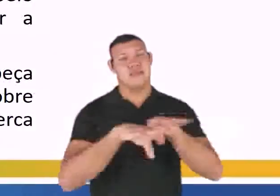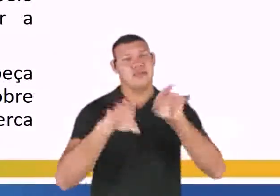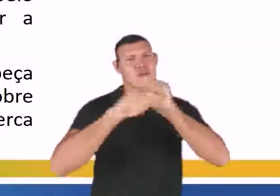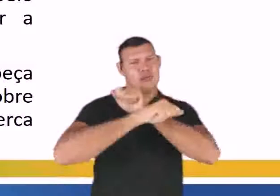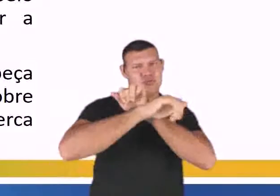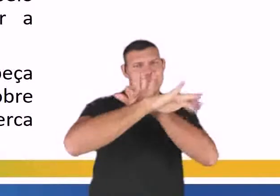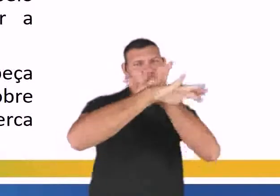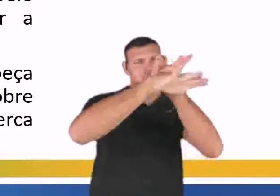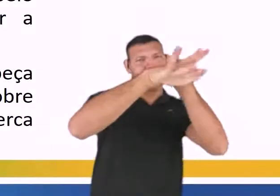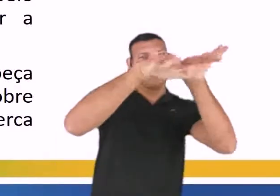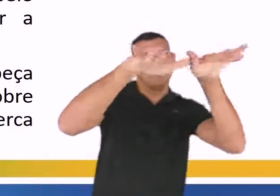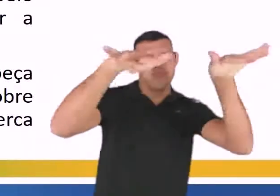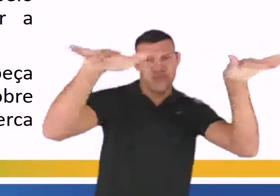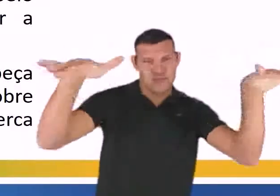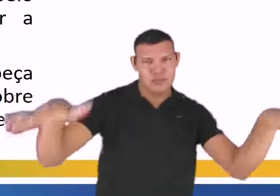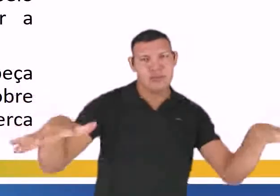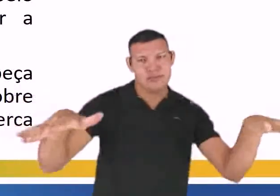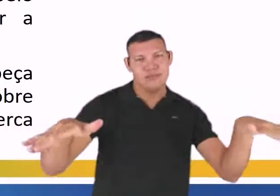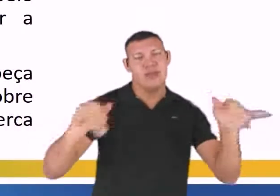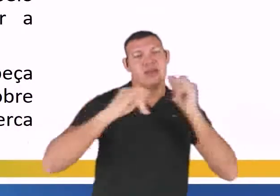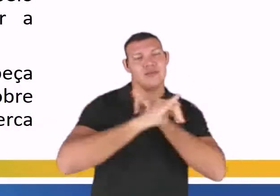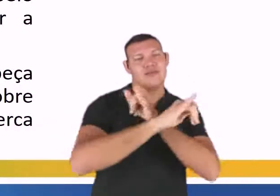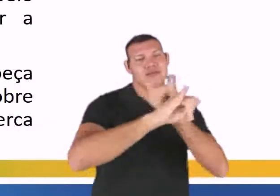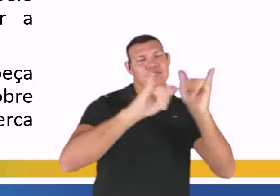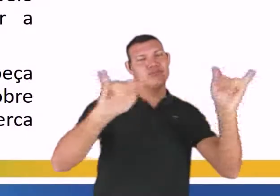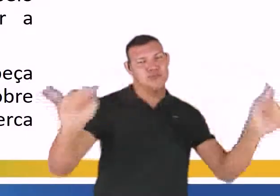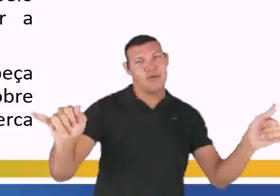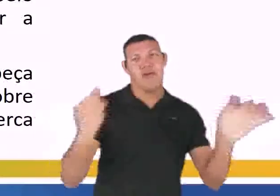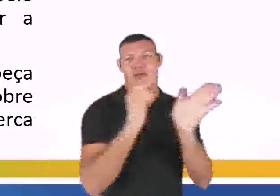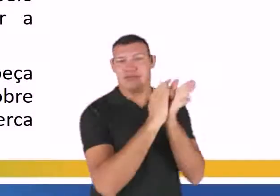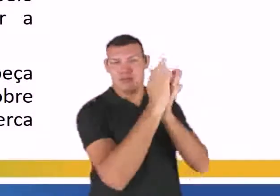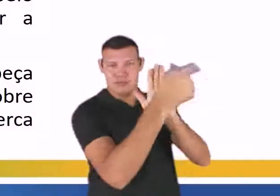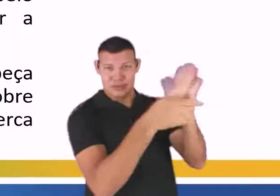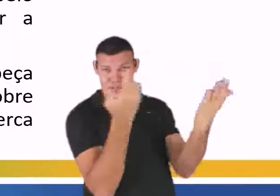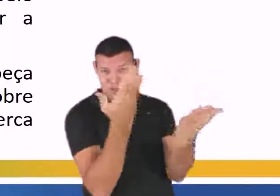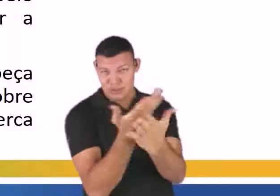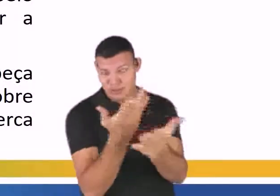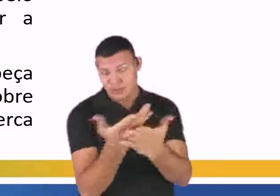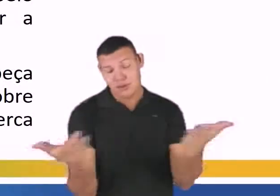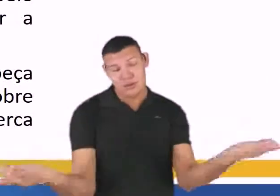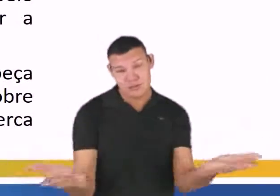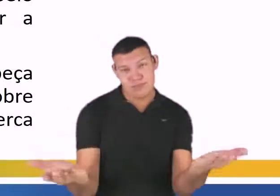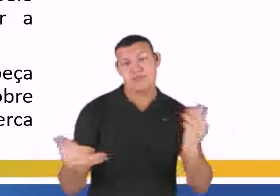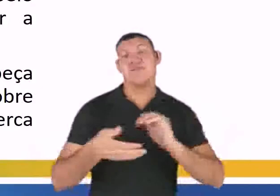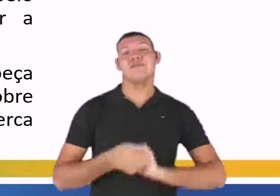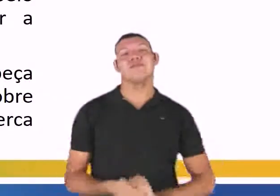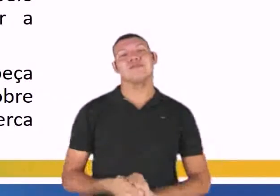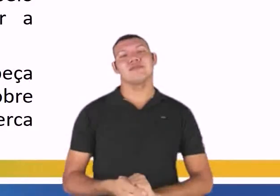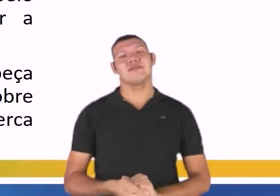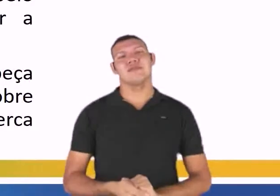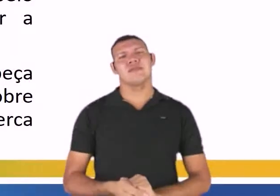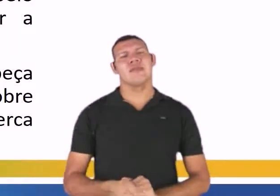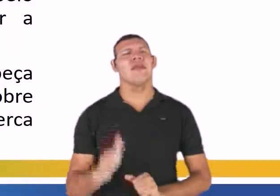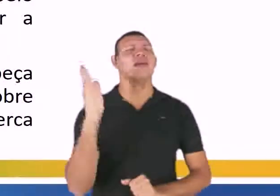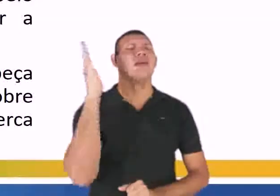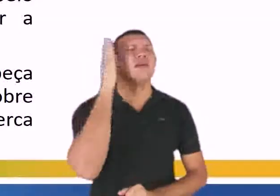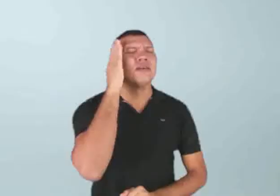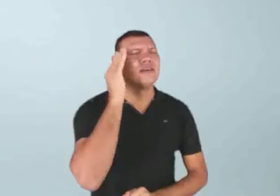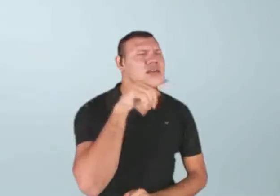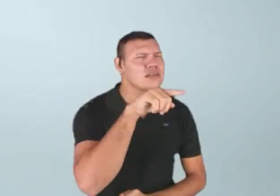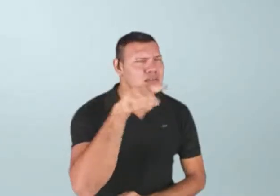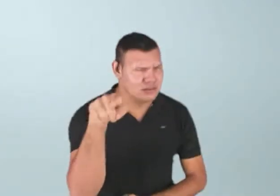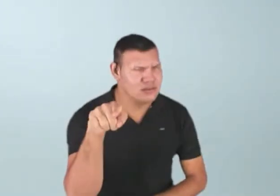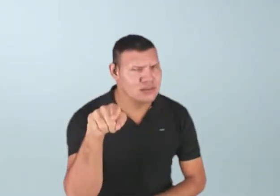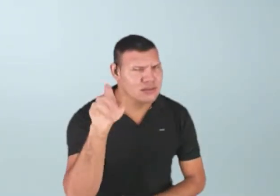das peças publicitárias, que é o gênero que nós vamos entender hoje um pouco mais. Mas você já sabe do que